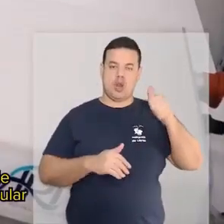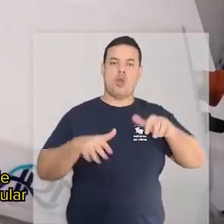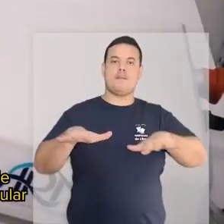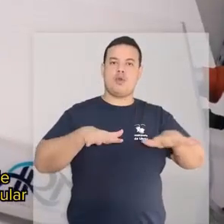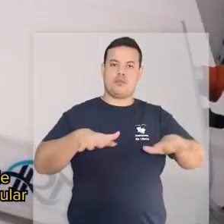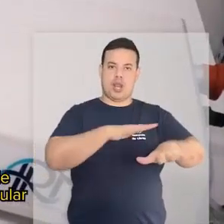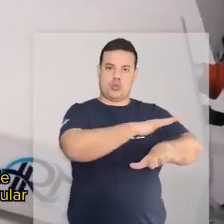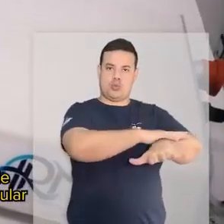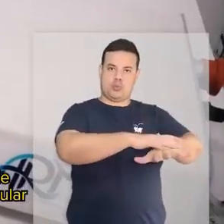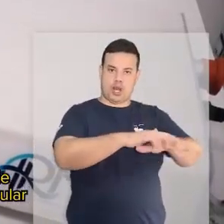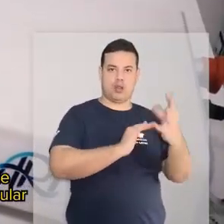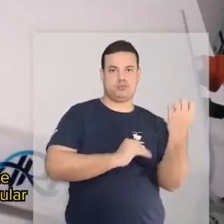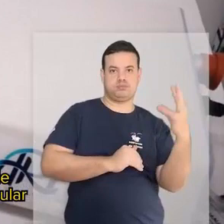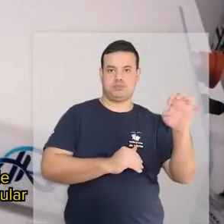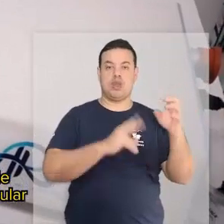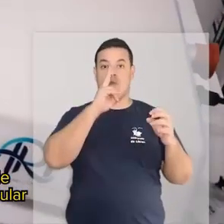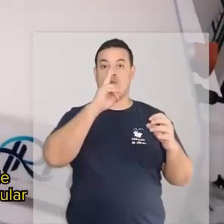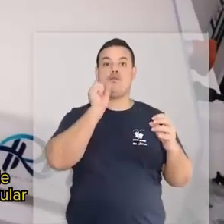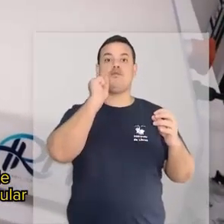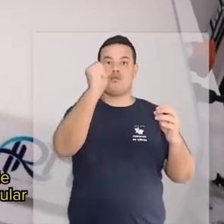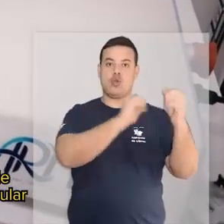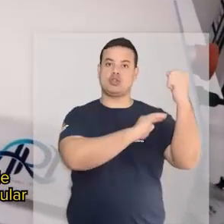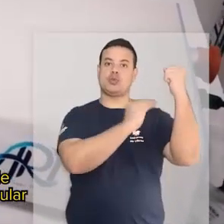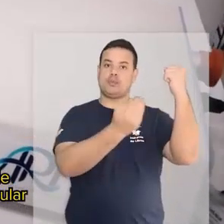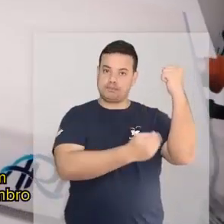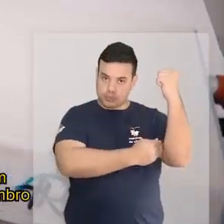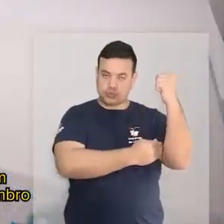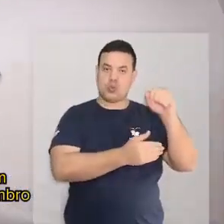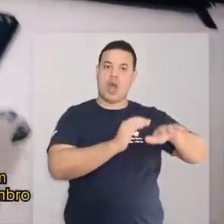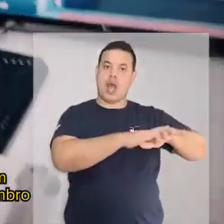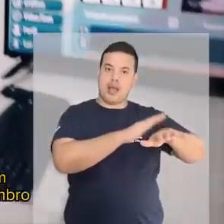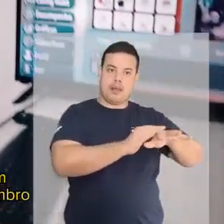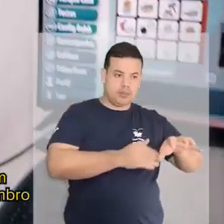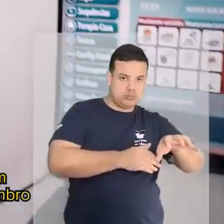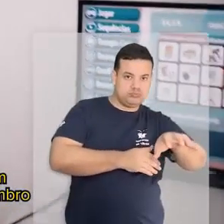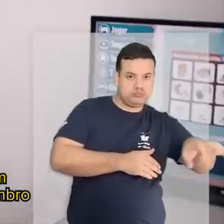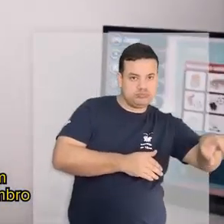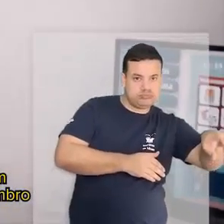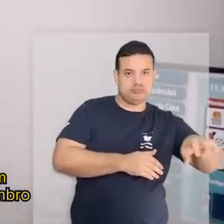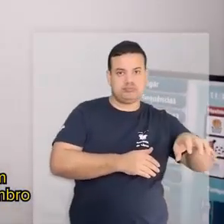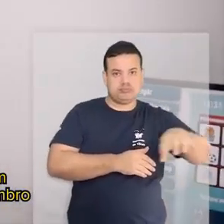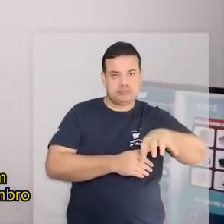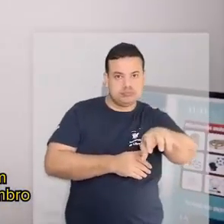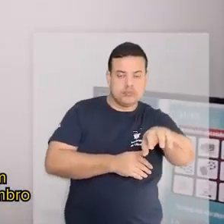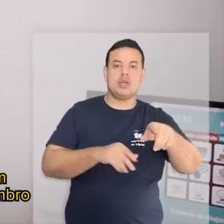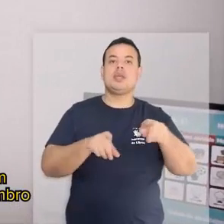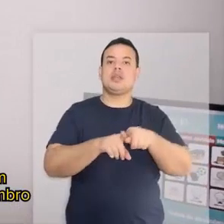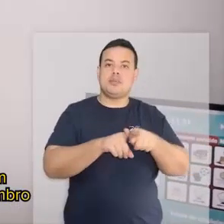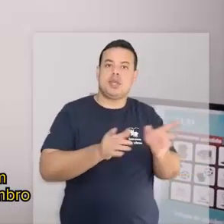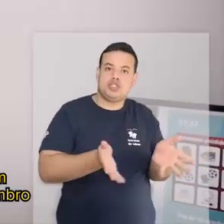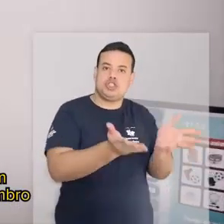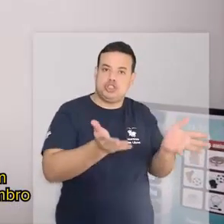da amplitude de movimento de membro superior, da força muscular, da destreza manual e também